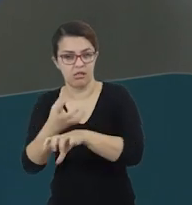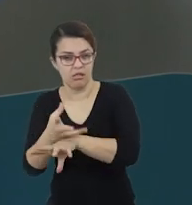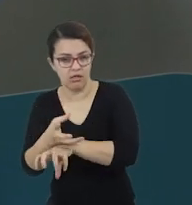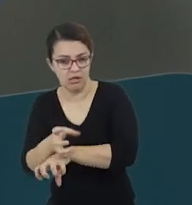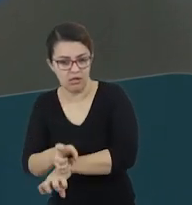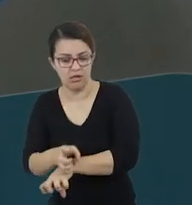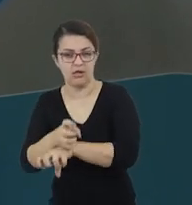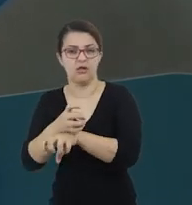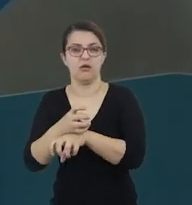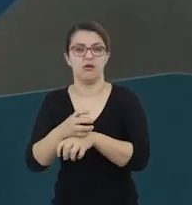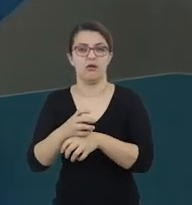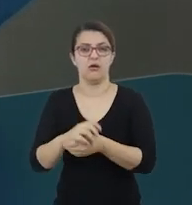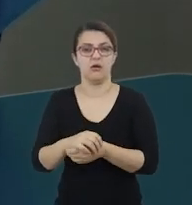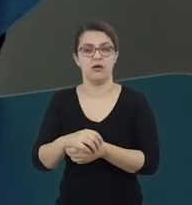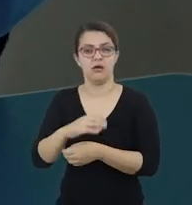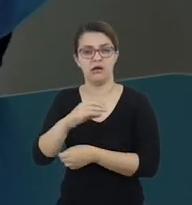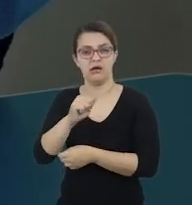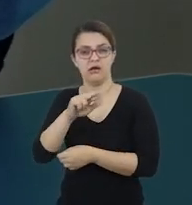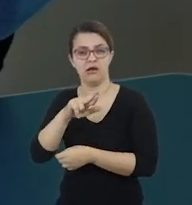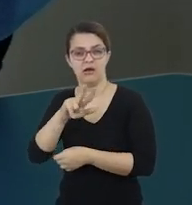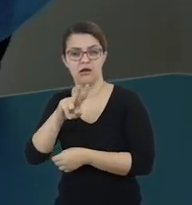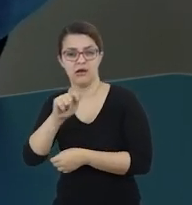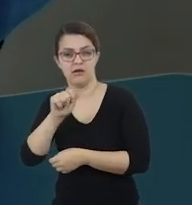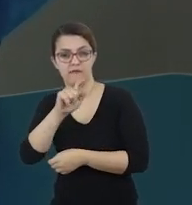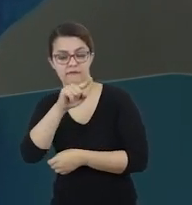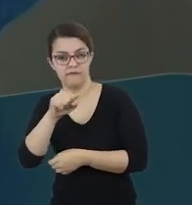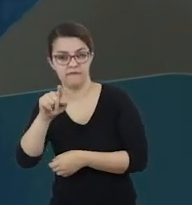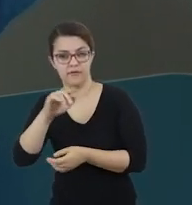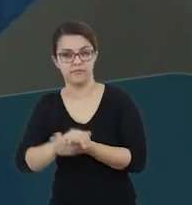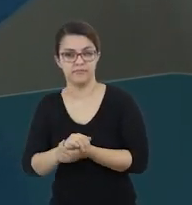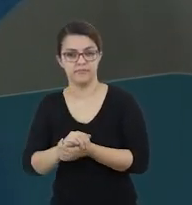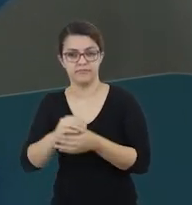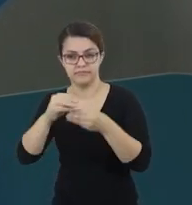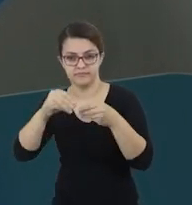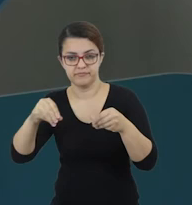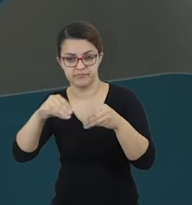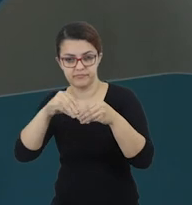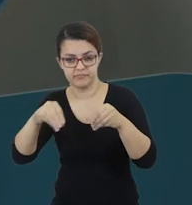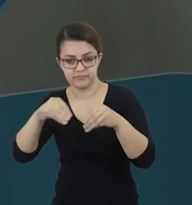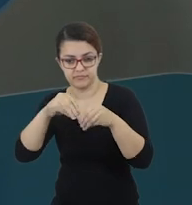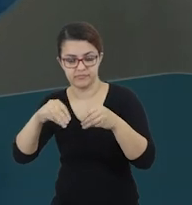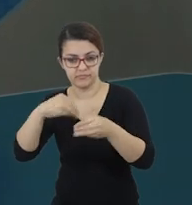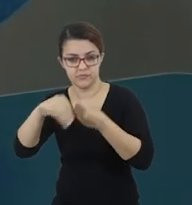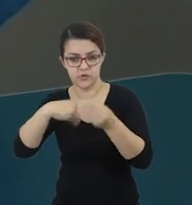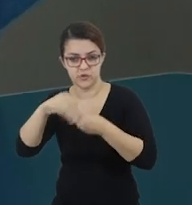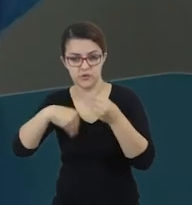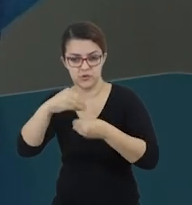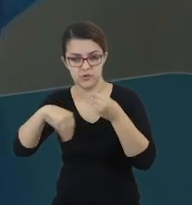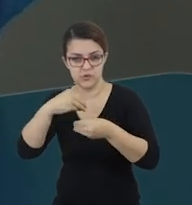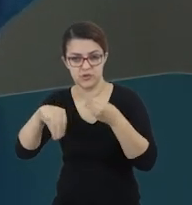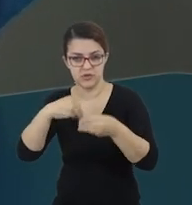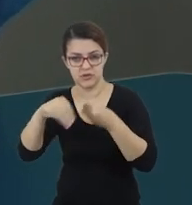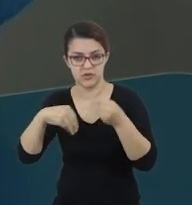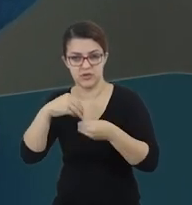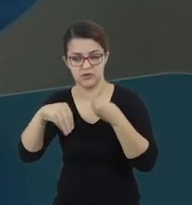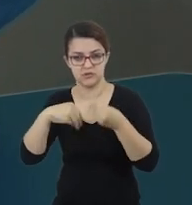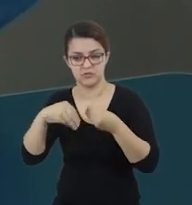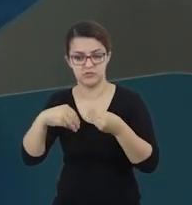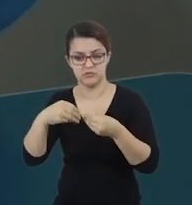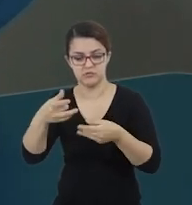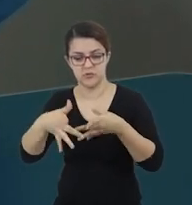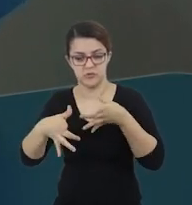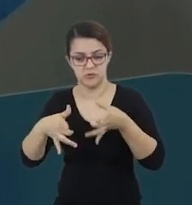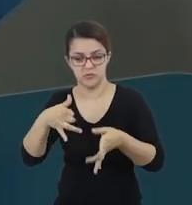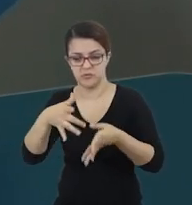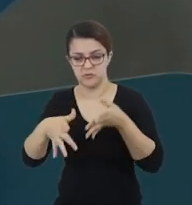vegetal, aquele de churrasco, terra vegetal ou um tipo de terra com restos de plantas misturados e plástico filme